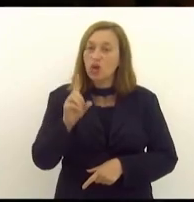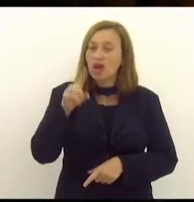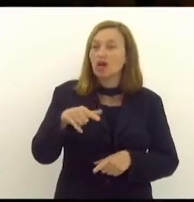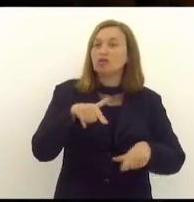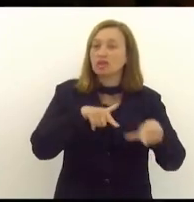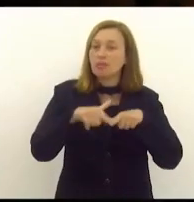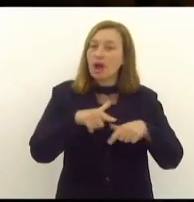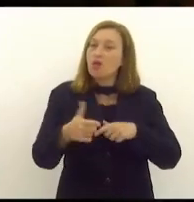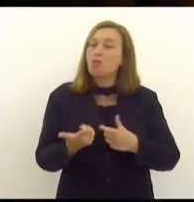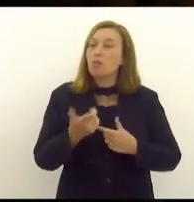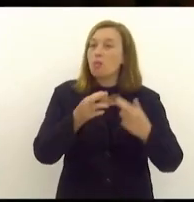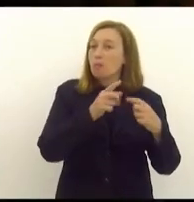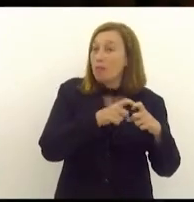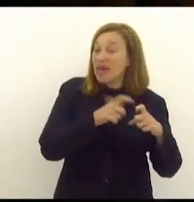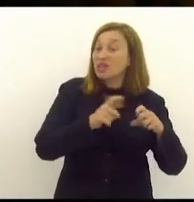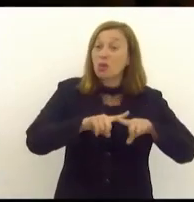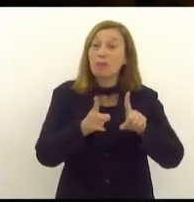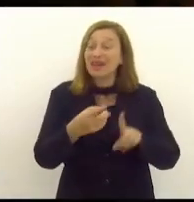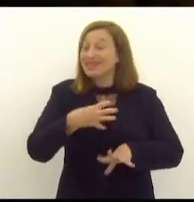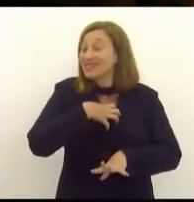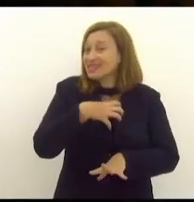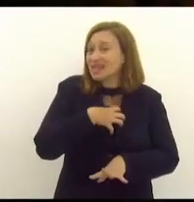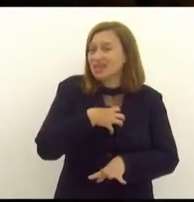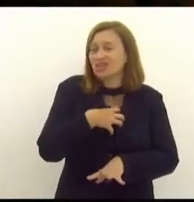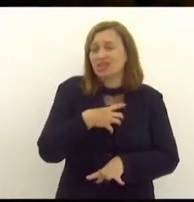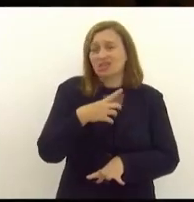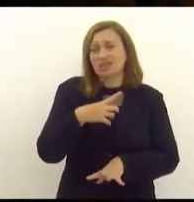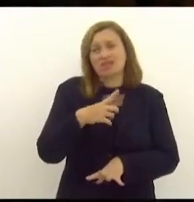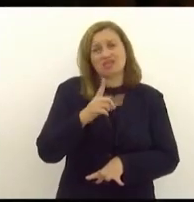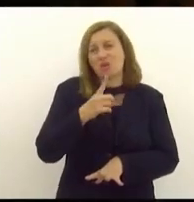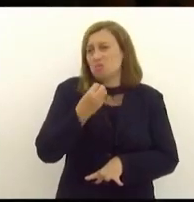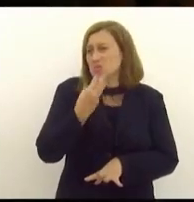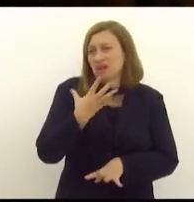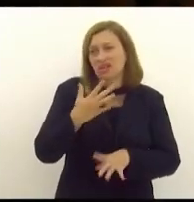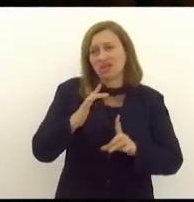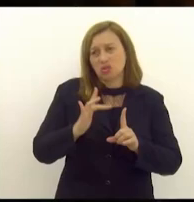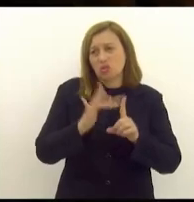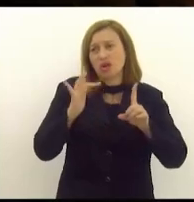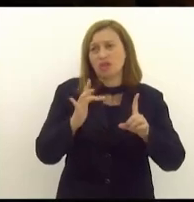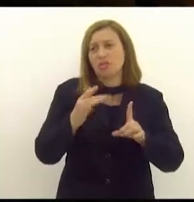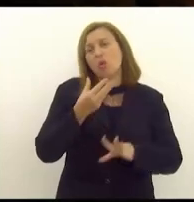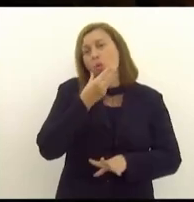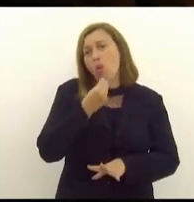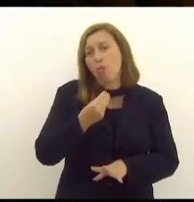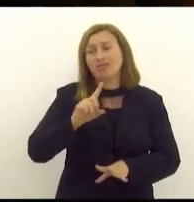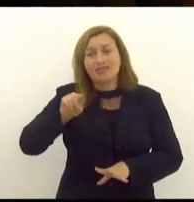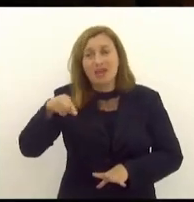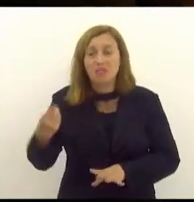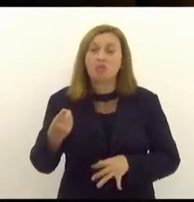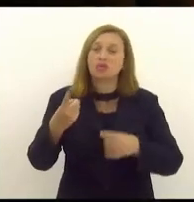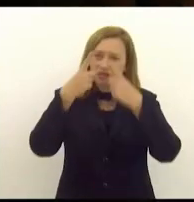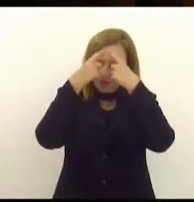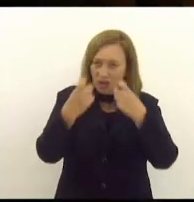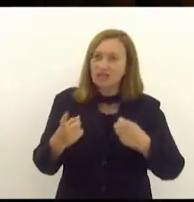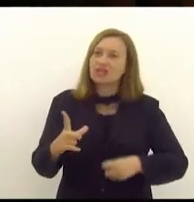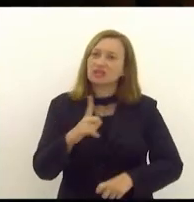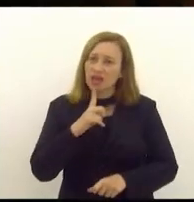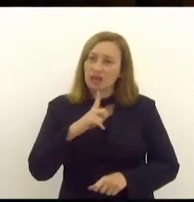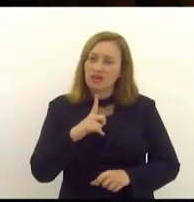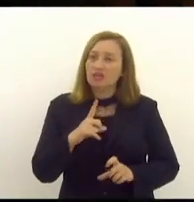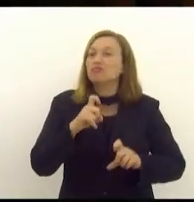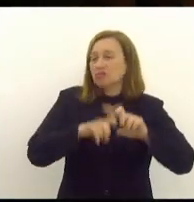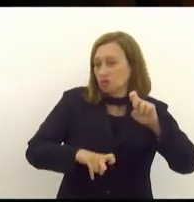responsabilidade mas ela se sente pouco confortável de ser tocada por um homem depois que ela sofreu uma violência